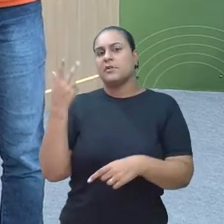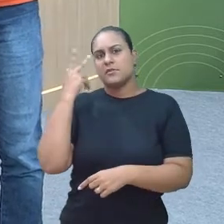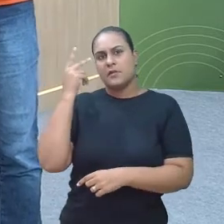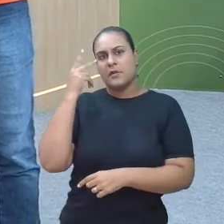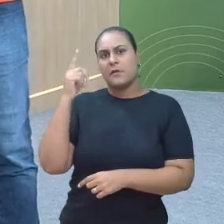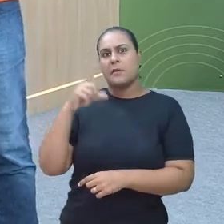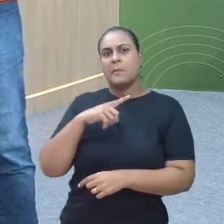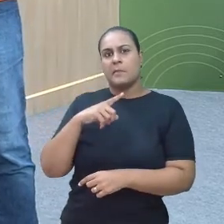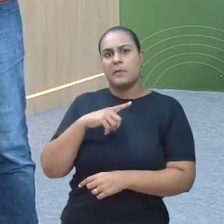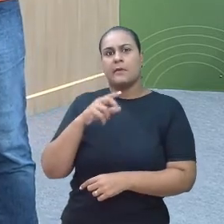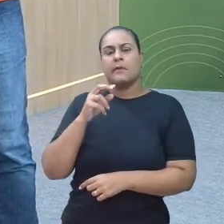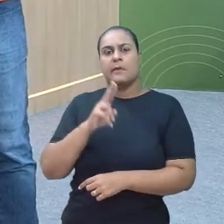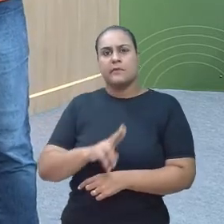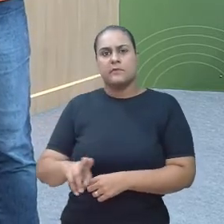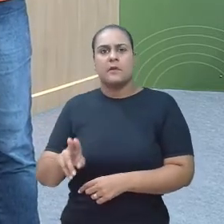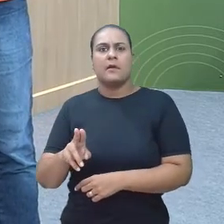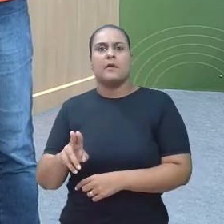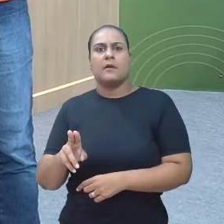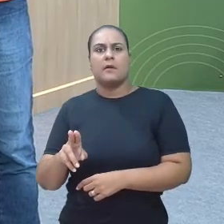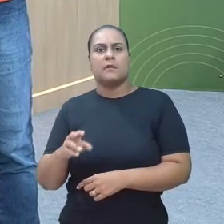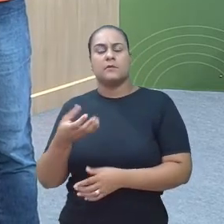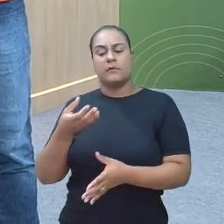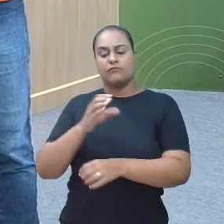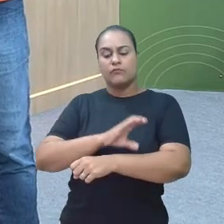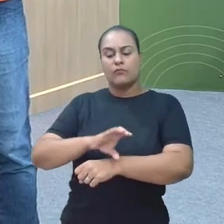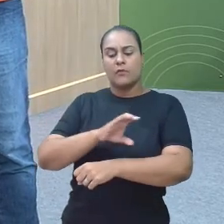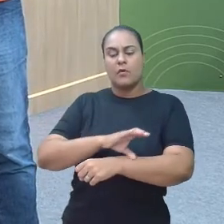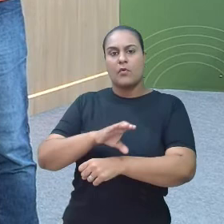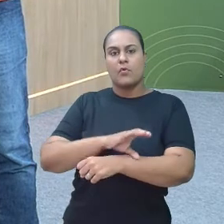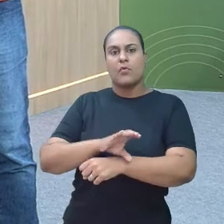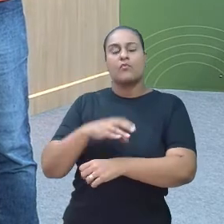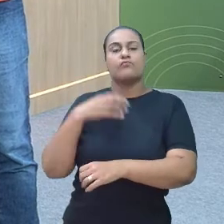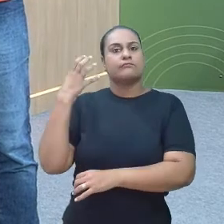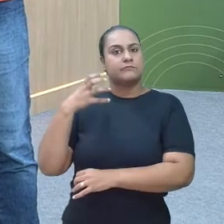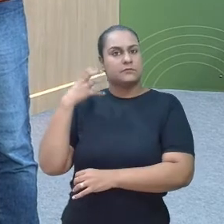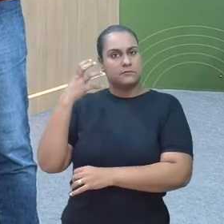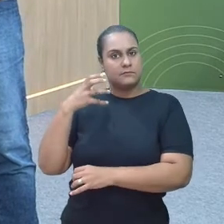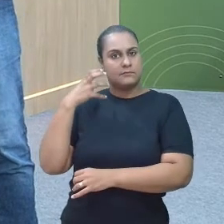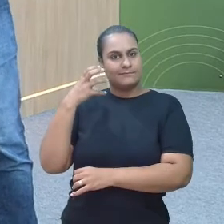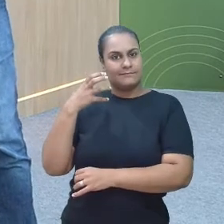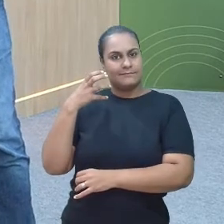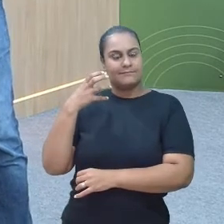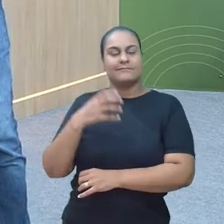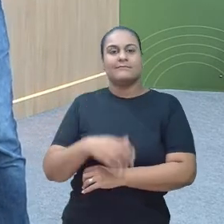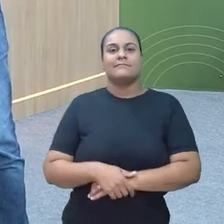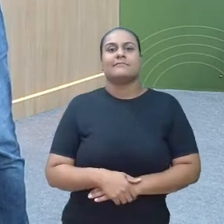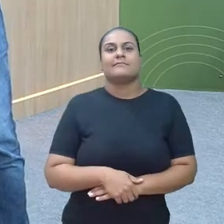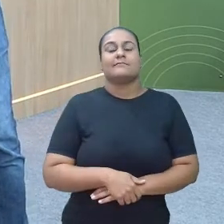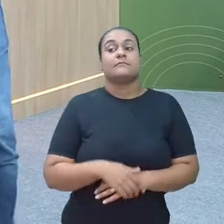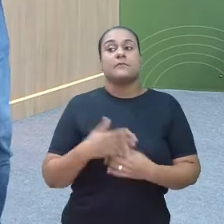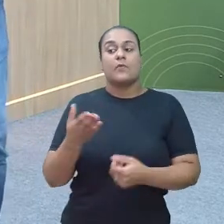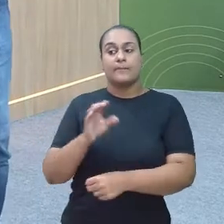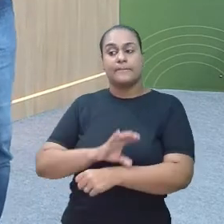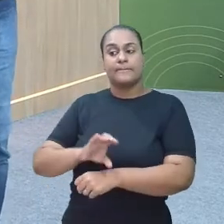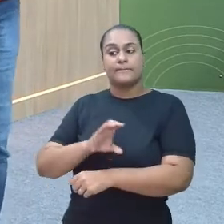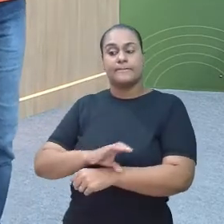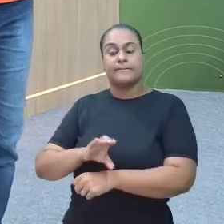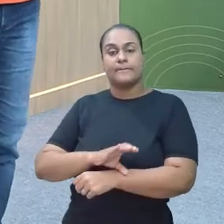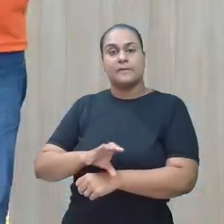por uma universidade, fazem um curso de música, não é? E aí, nesse curso,